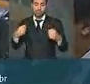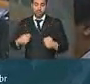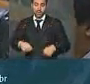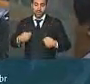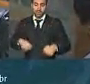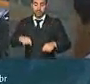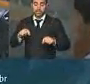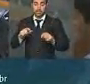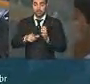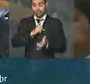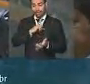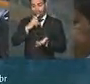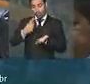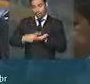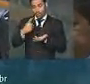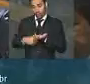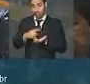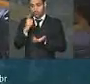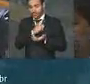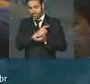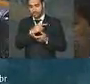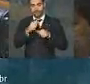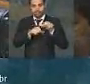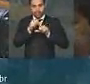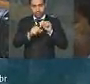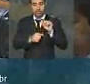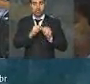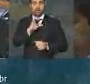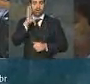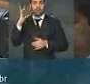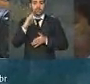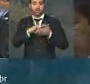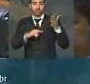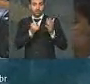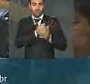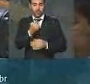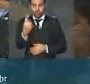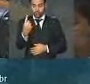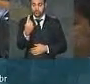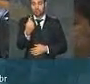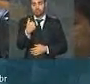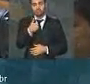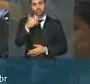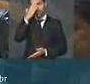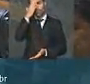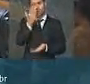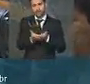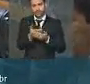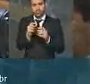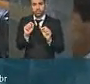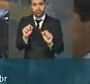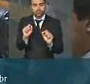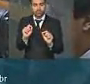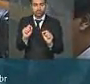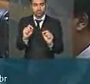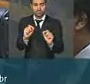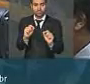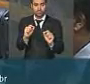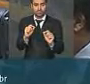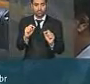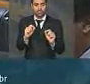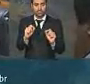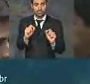objeto de um acordo para que possa prosperar da resolução número 1 eu acredito senador que o razoável